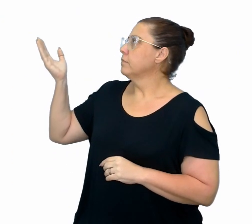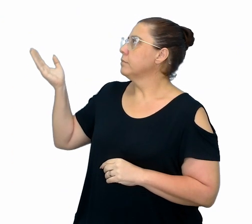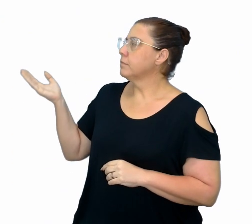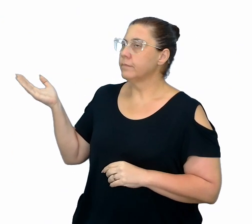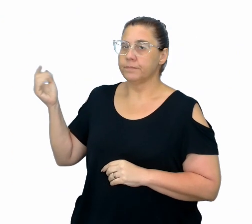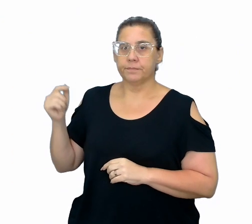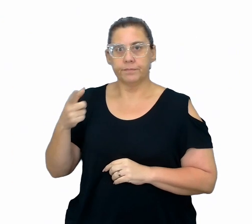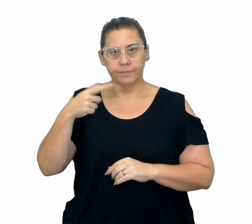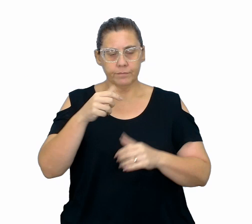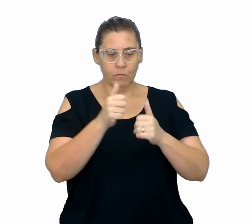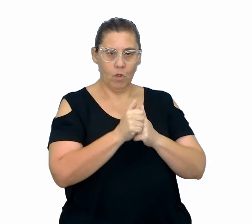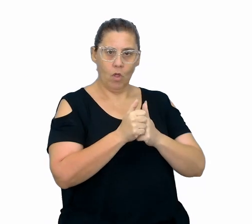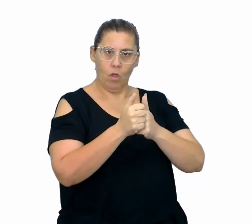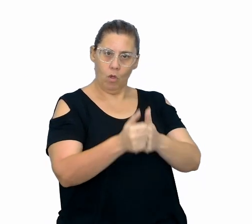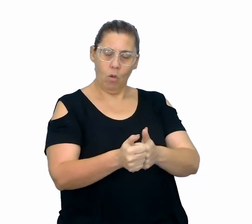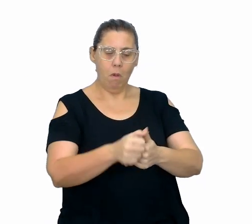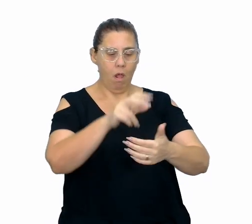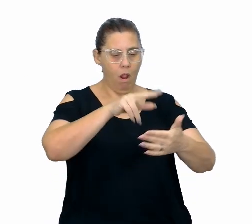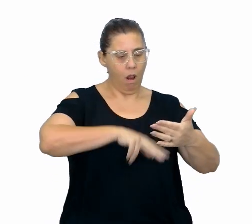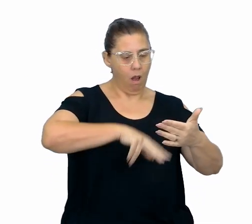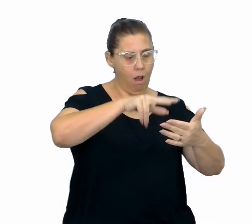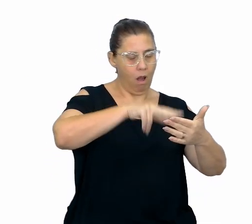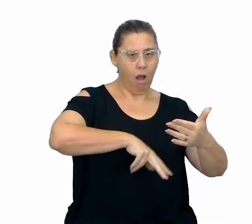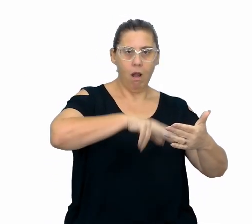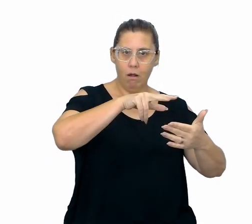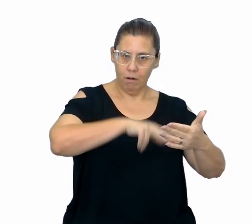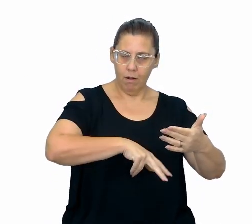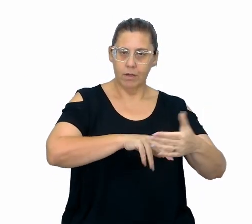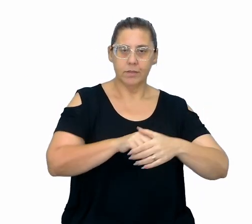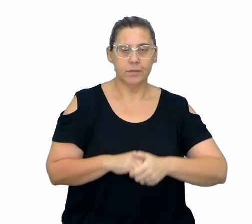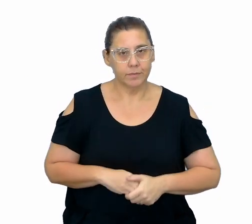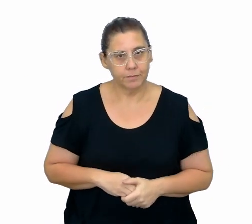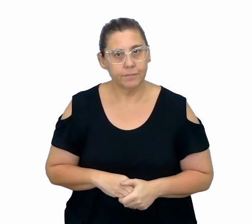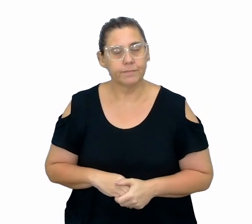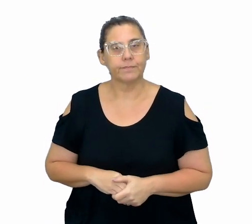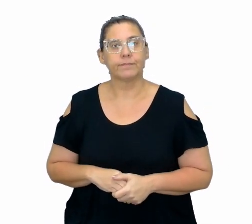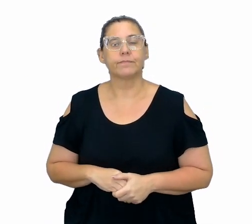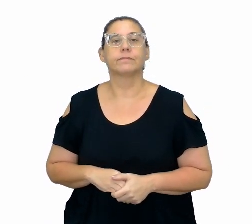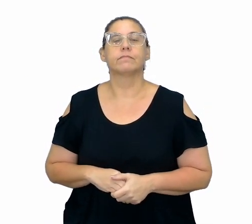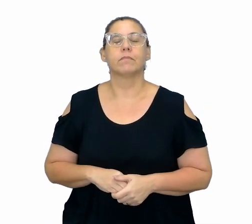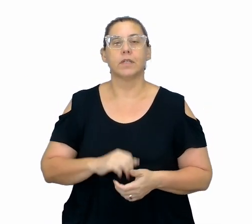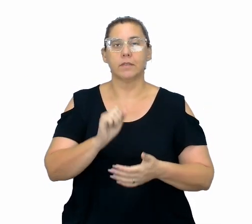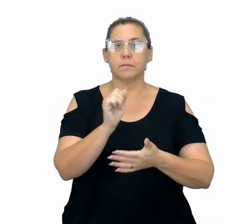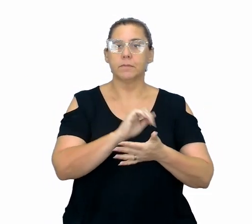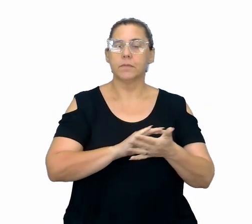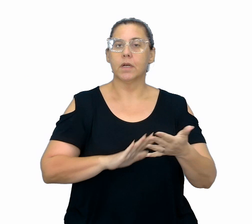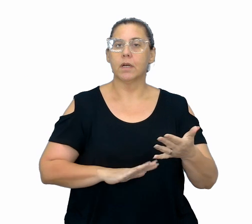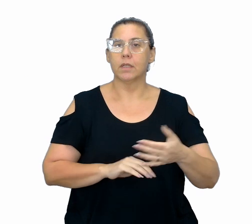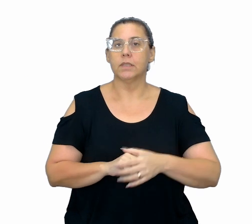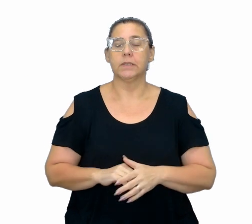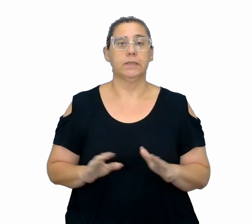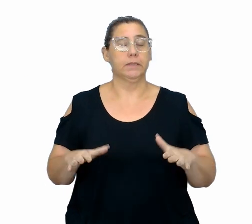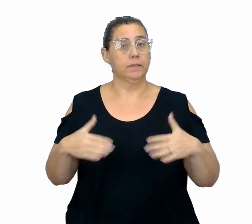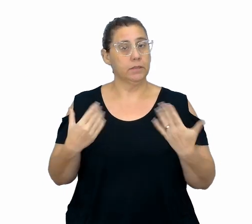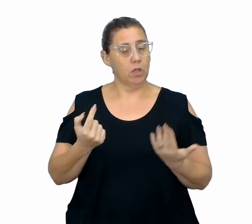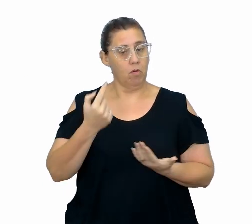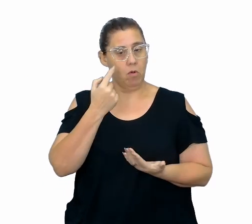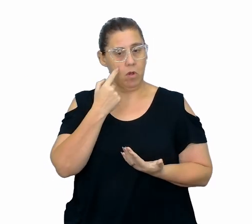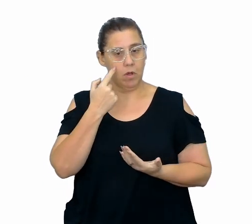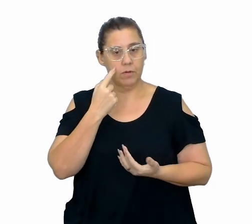vocês irão acompanhar a leitura, certo? Dessa atividade. Então, vamos